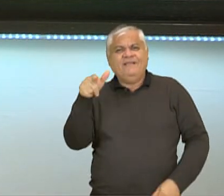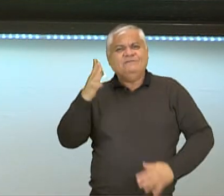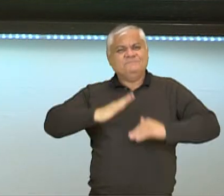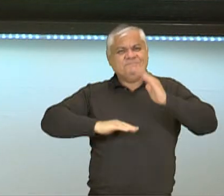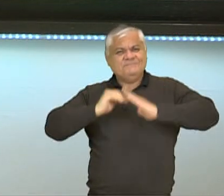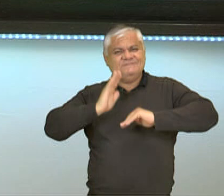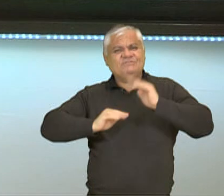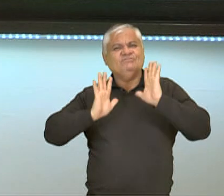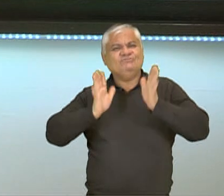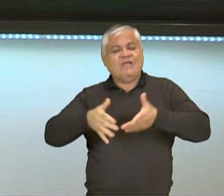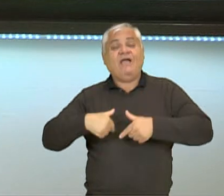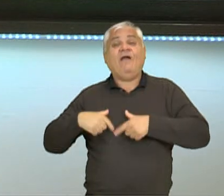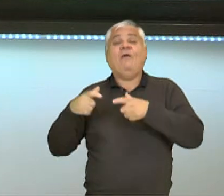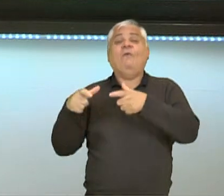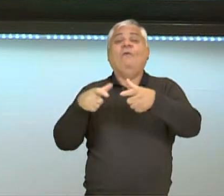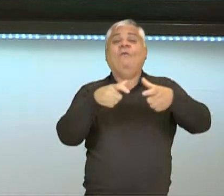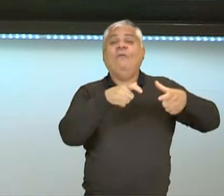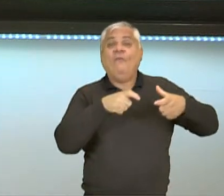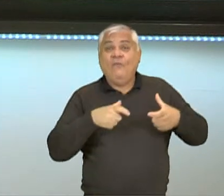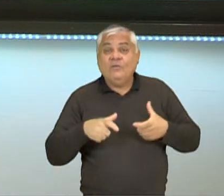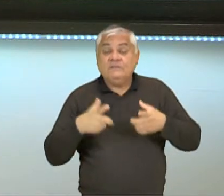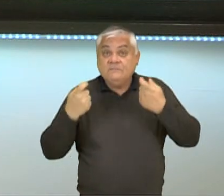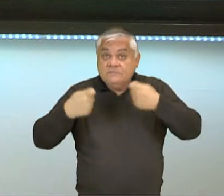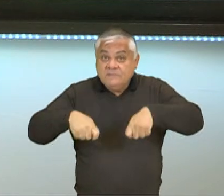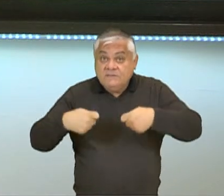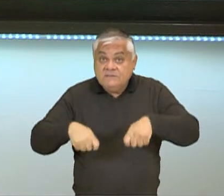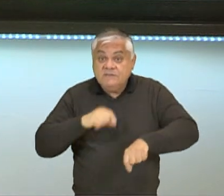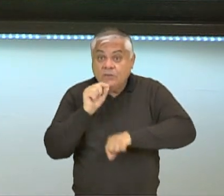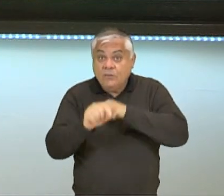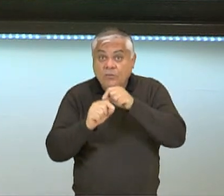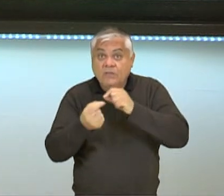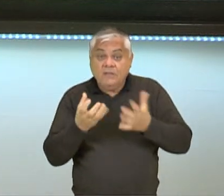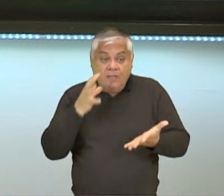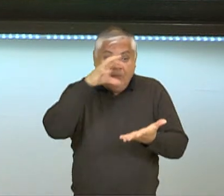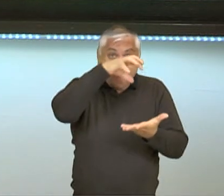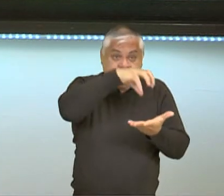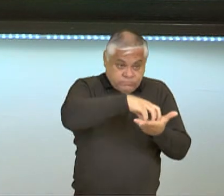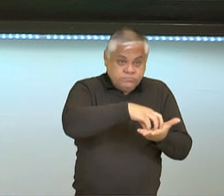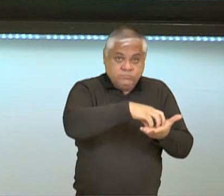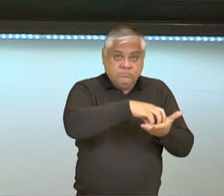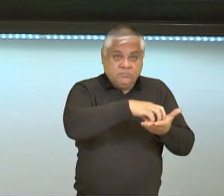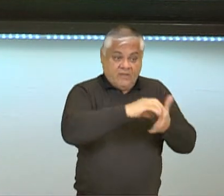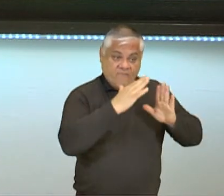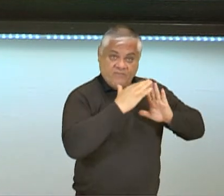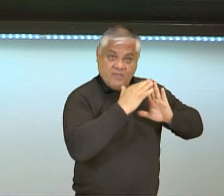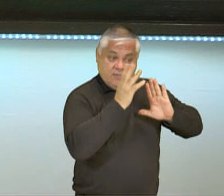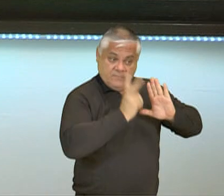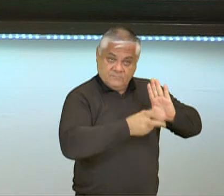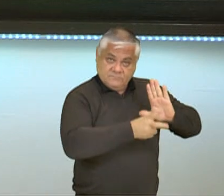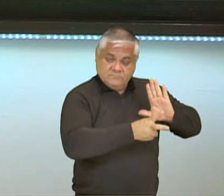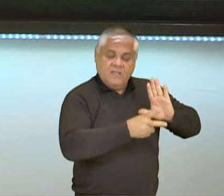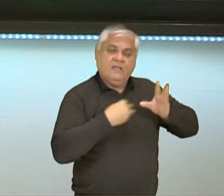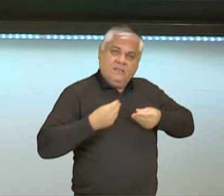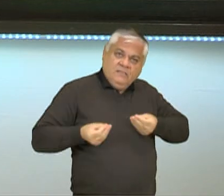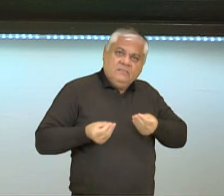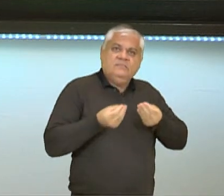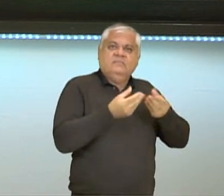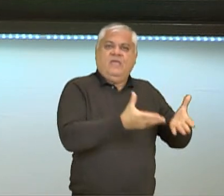prática de onde houvesse a necessidade de uma instalação da corte, seriam